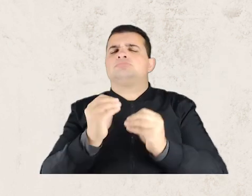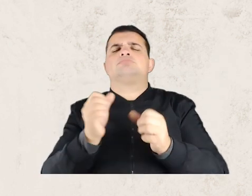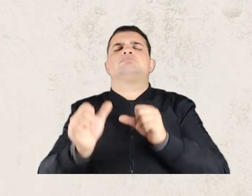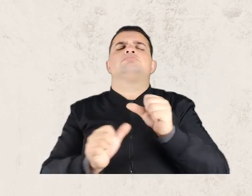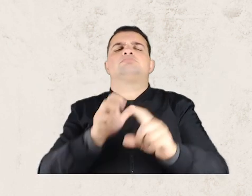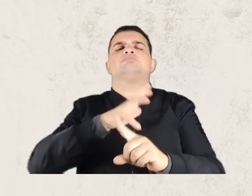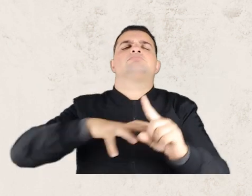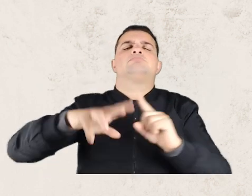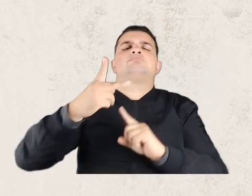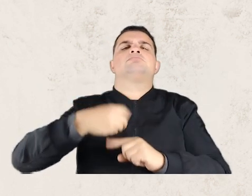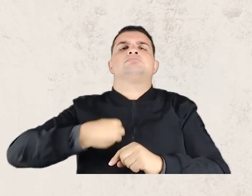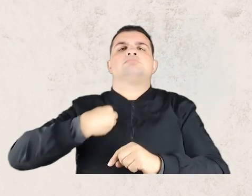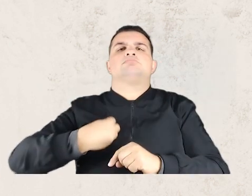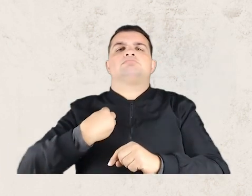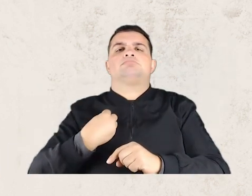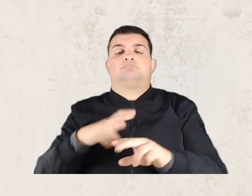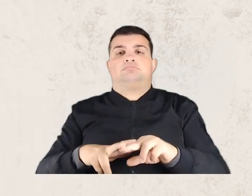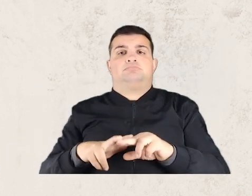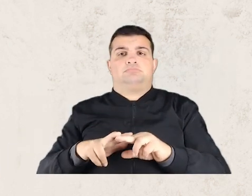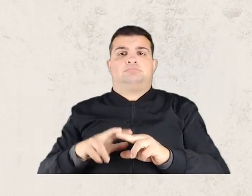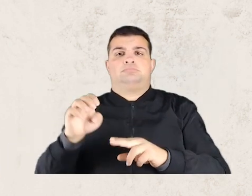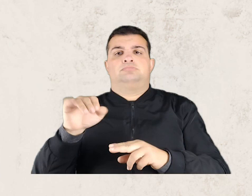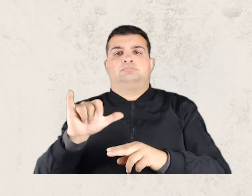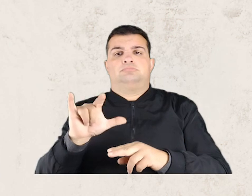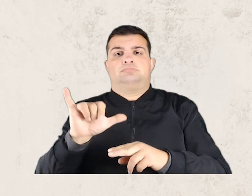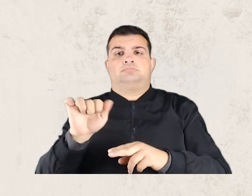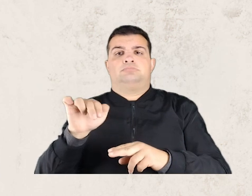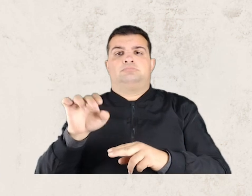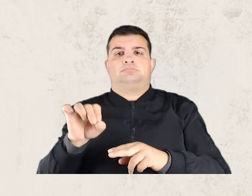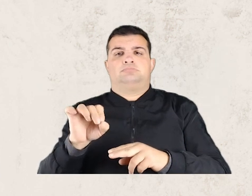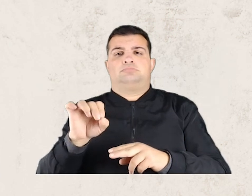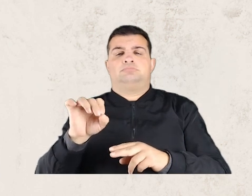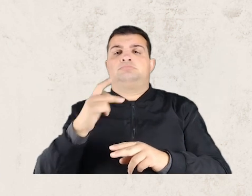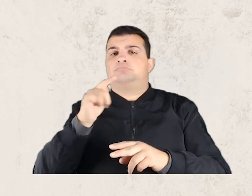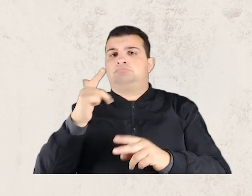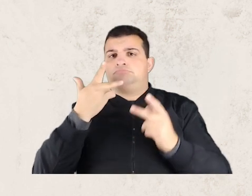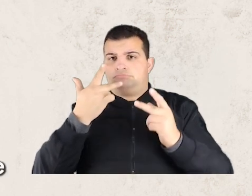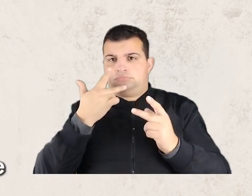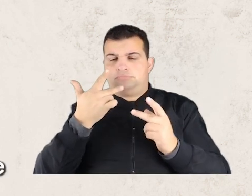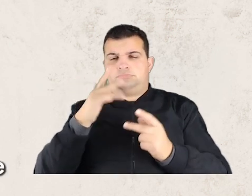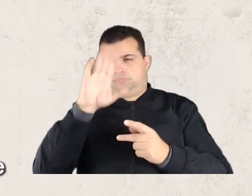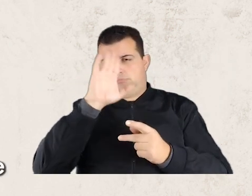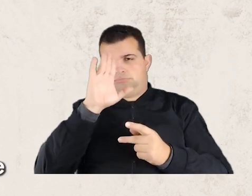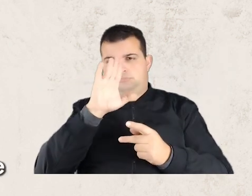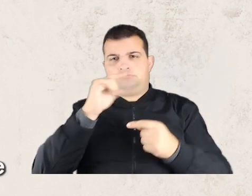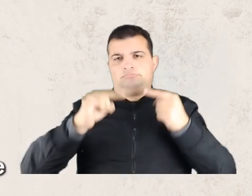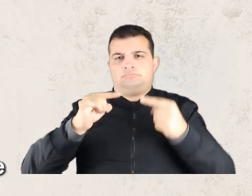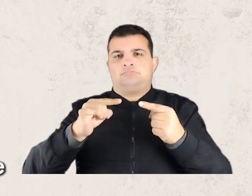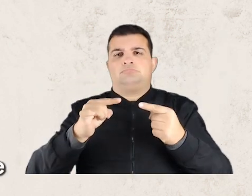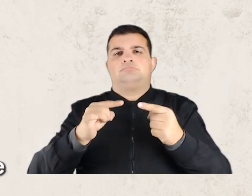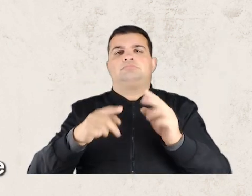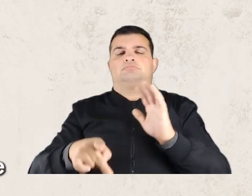apenas como ele é determinado, mas principalmente como as pessoas se tornam agentes da história, como podem